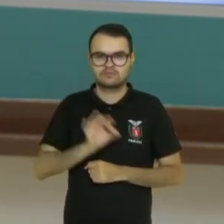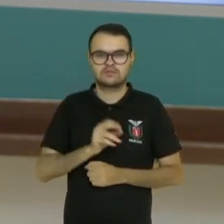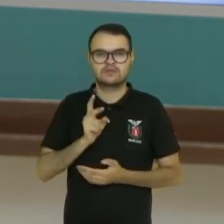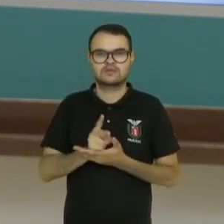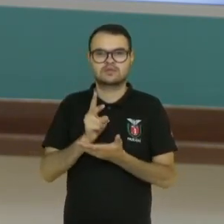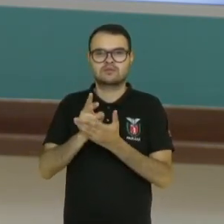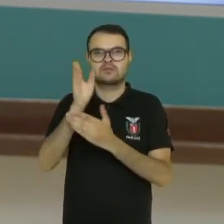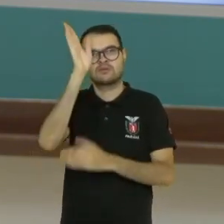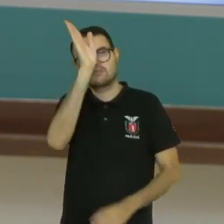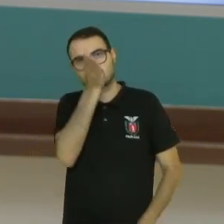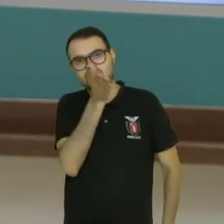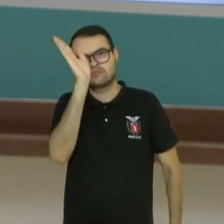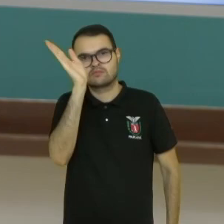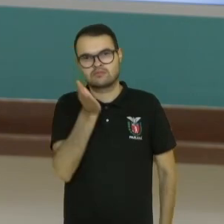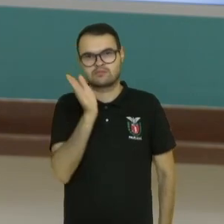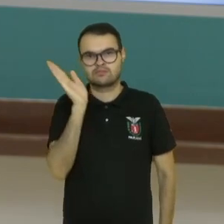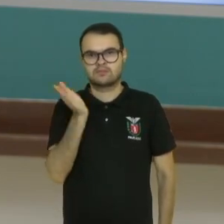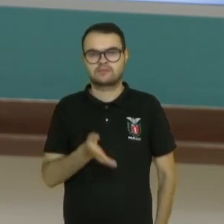na diagonal.